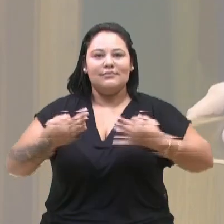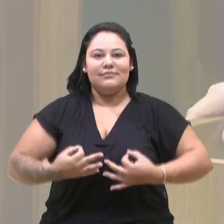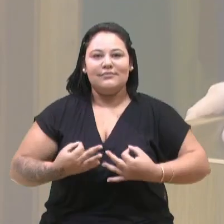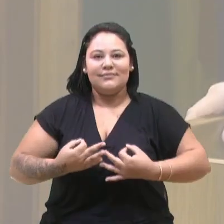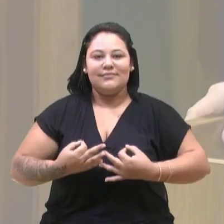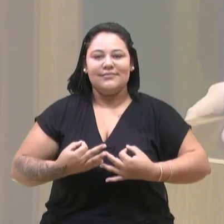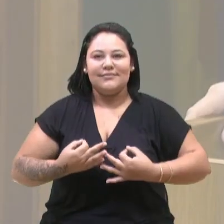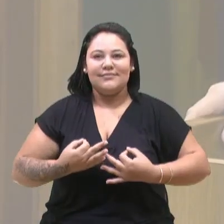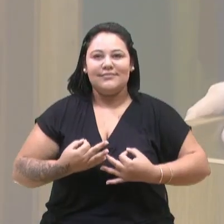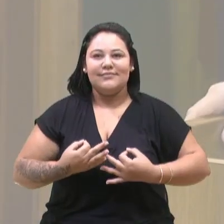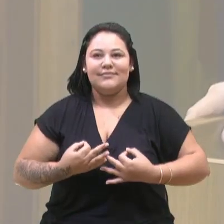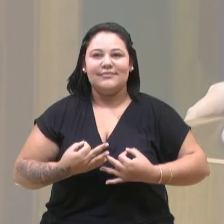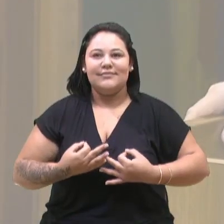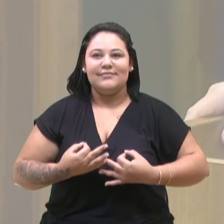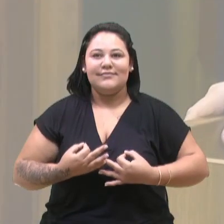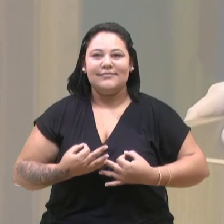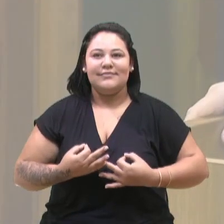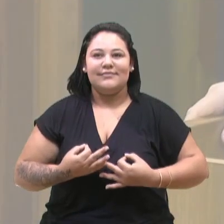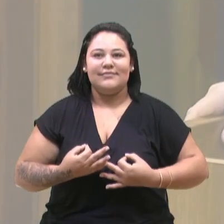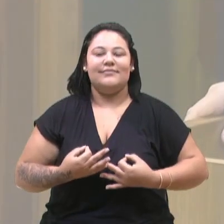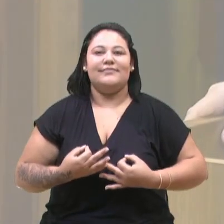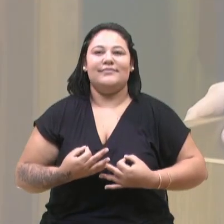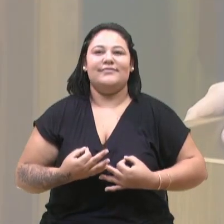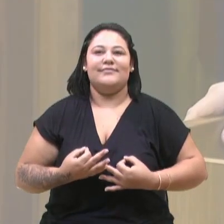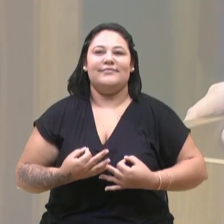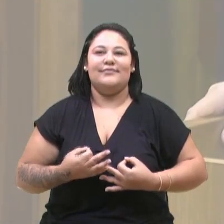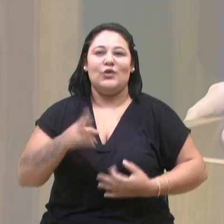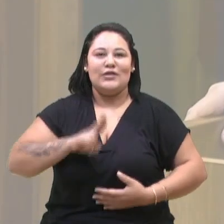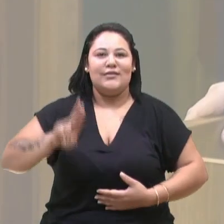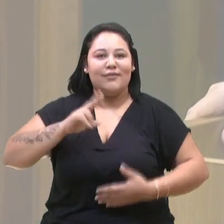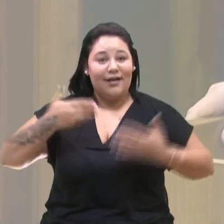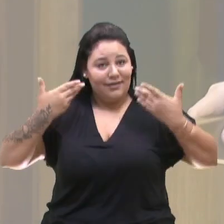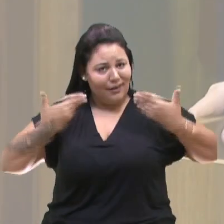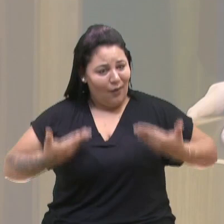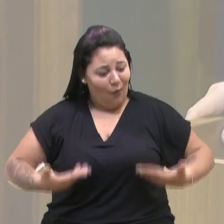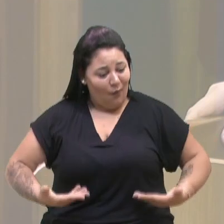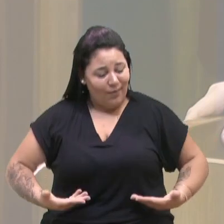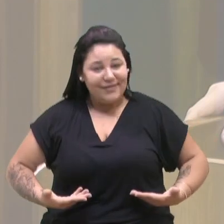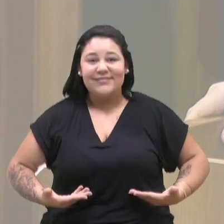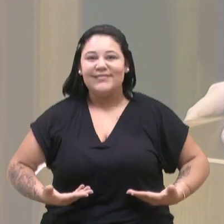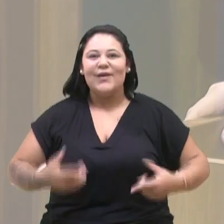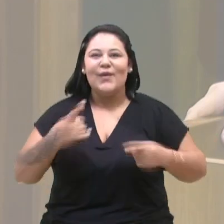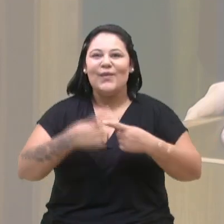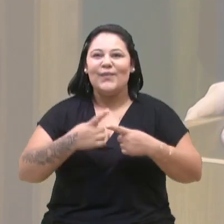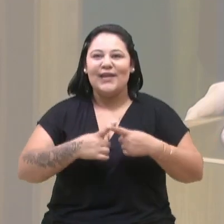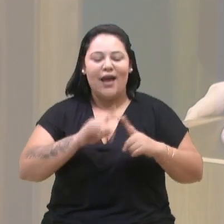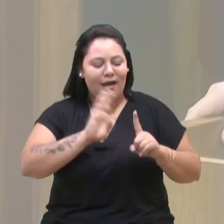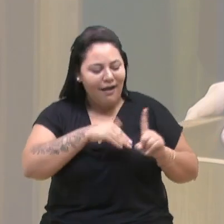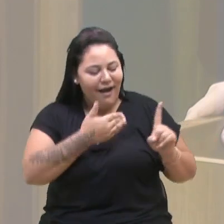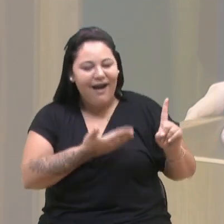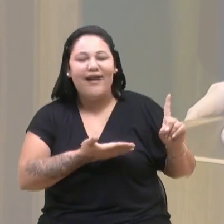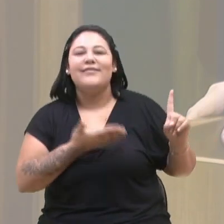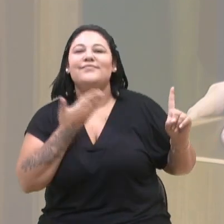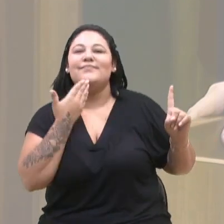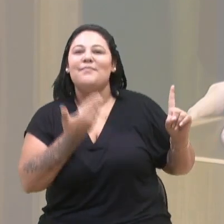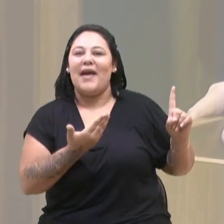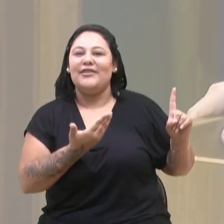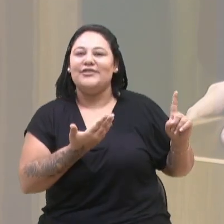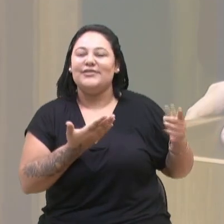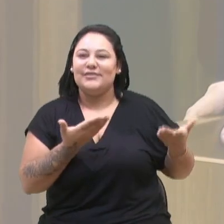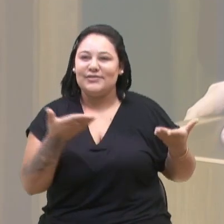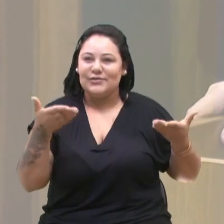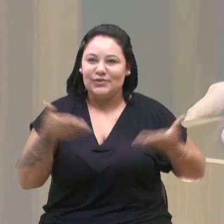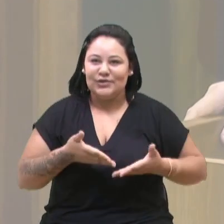plenário com esta roupa porque a solenidade pede, mas também, visto o